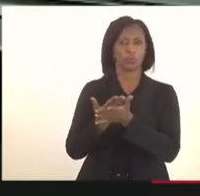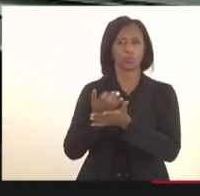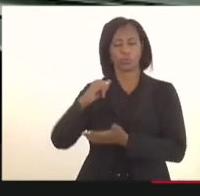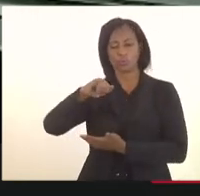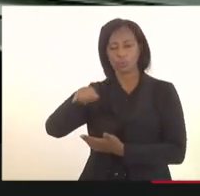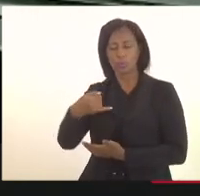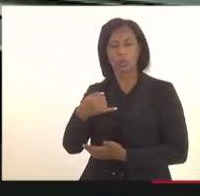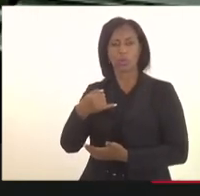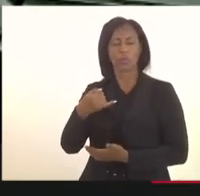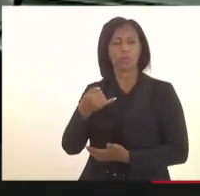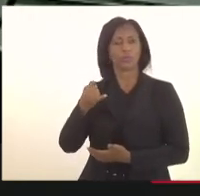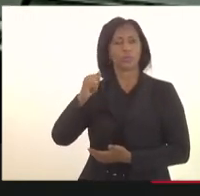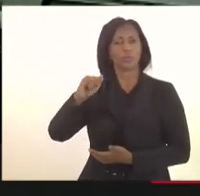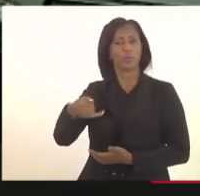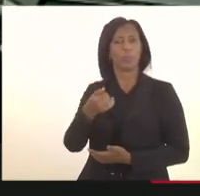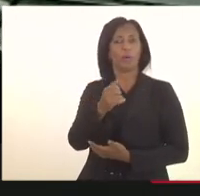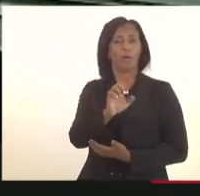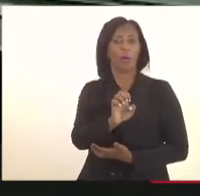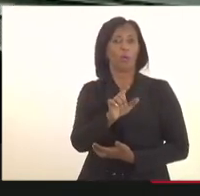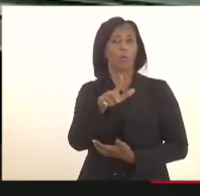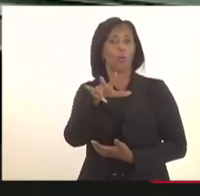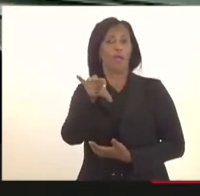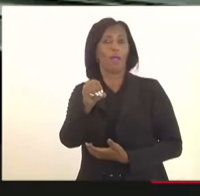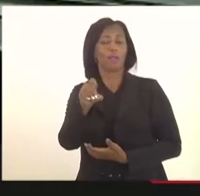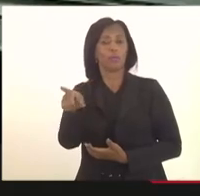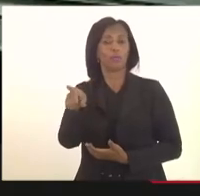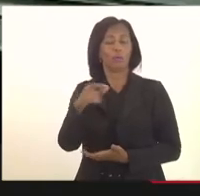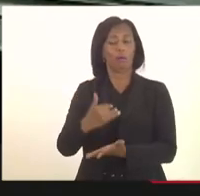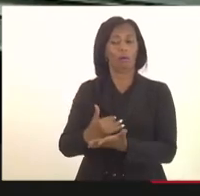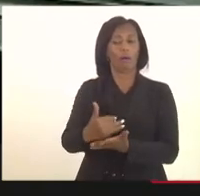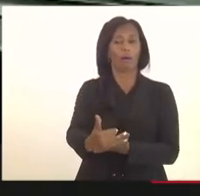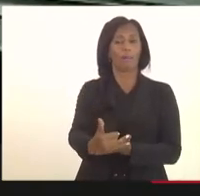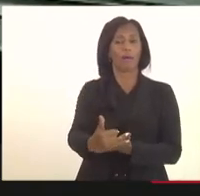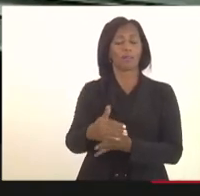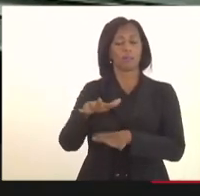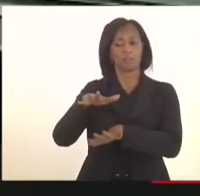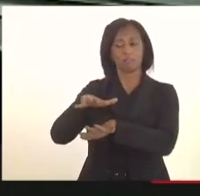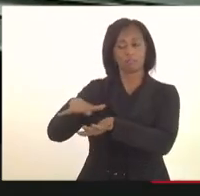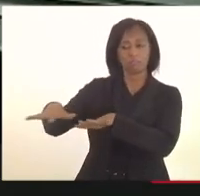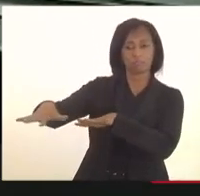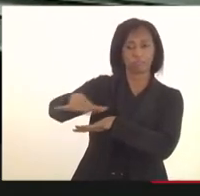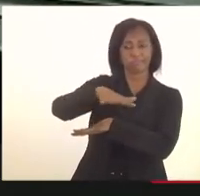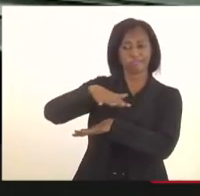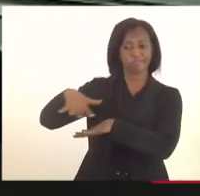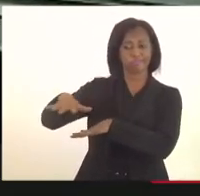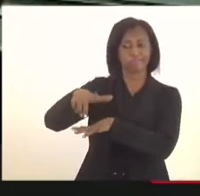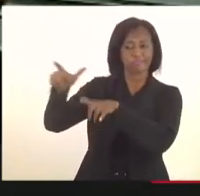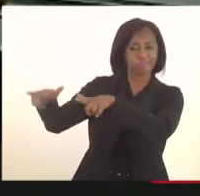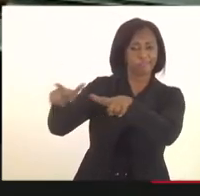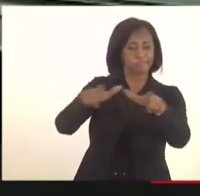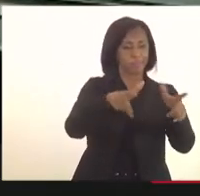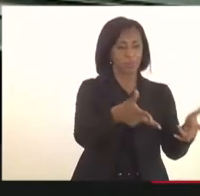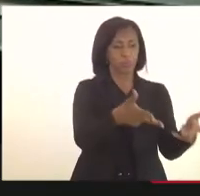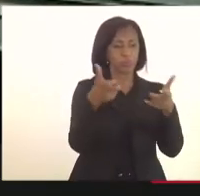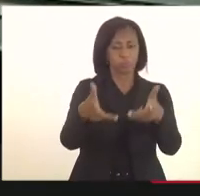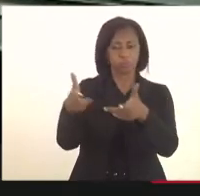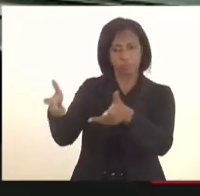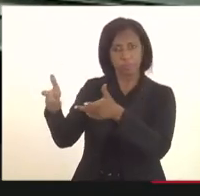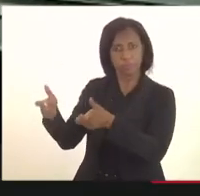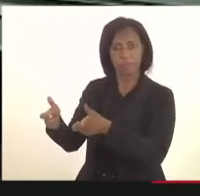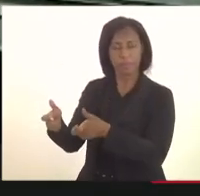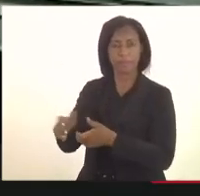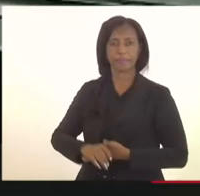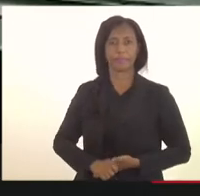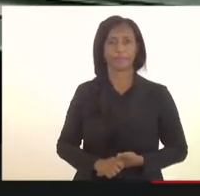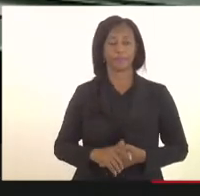possibilidade de aproveitamento do hélio a partir dessas áreas de exploração. E a